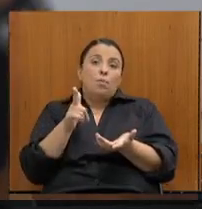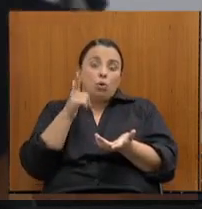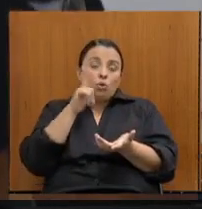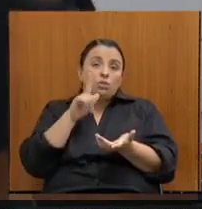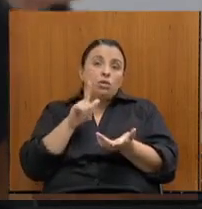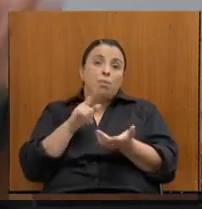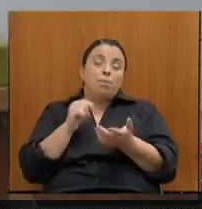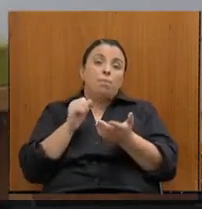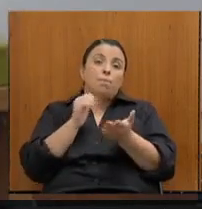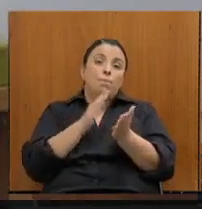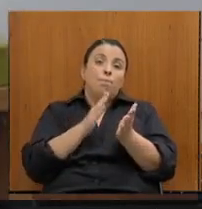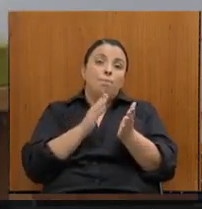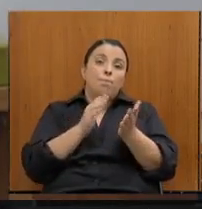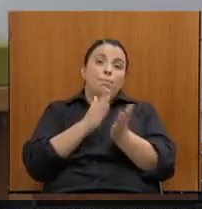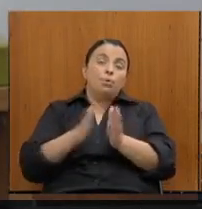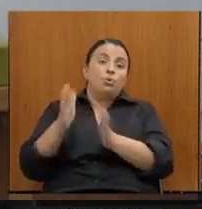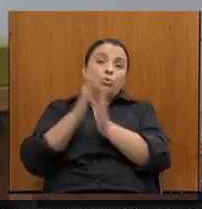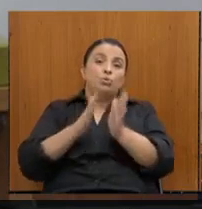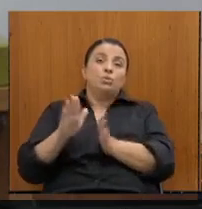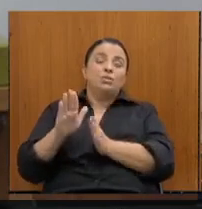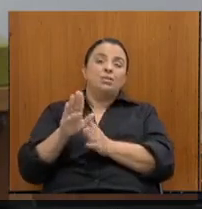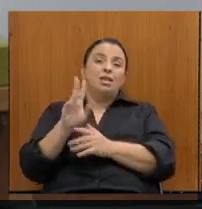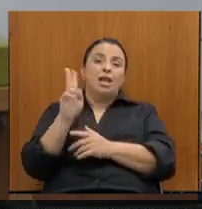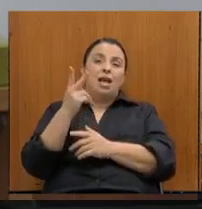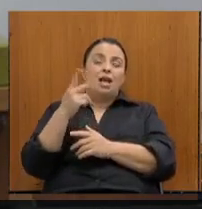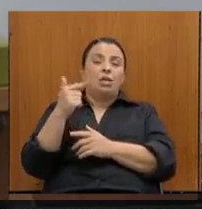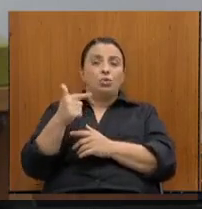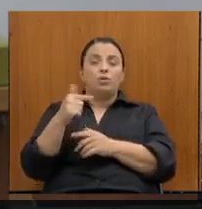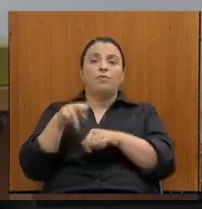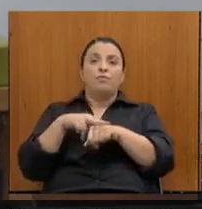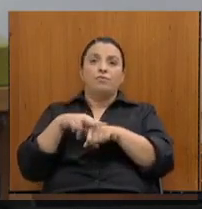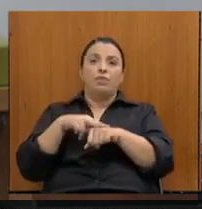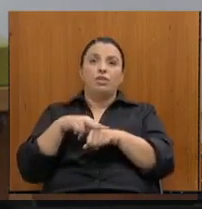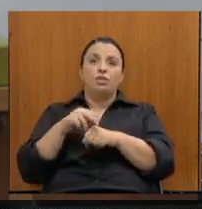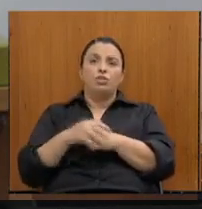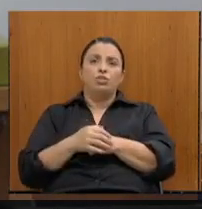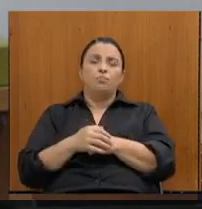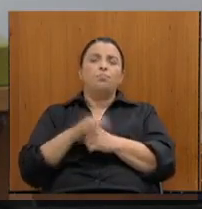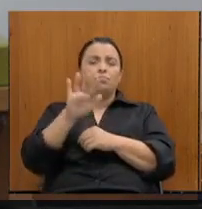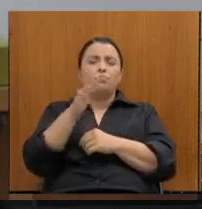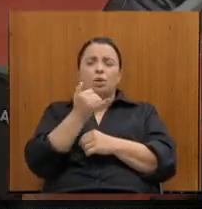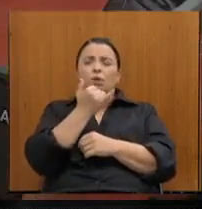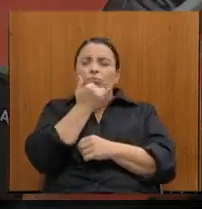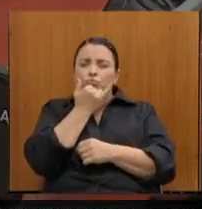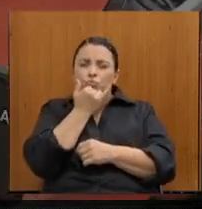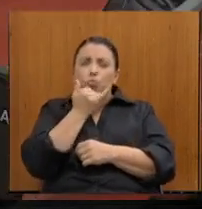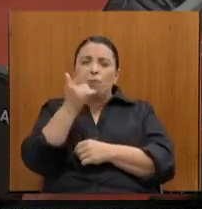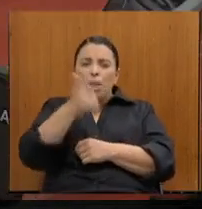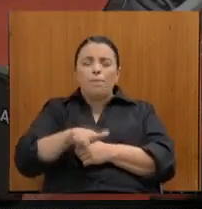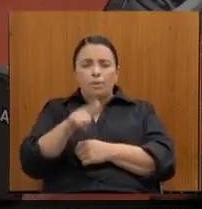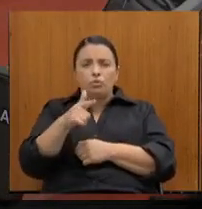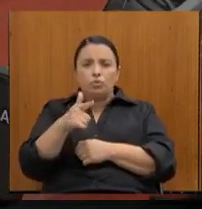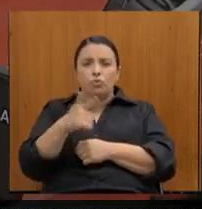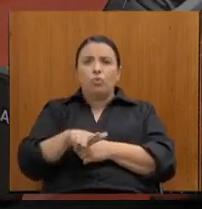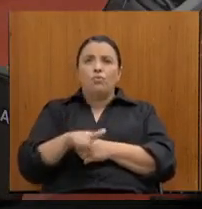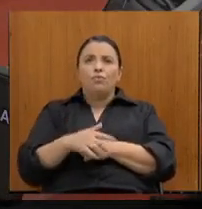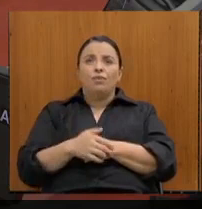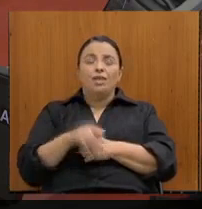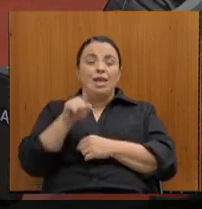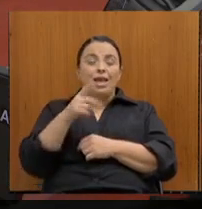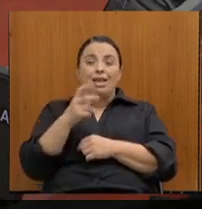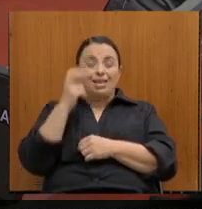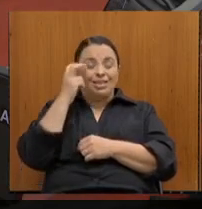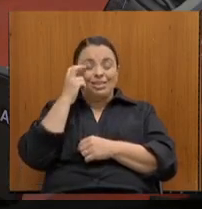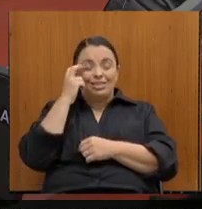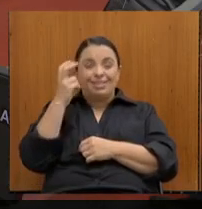usado no próximo favor por favor muita importância o juro é muito inteligente ele